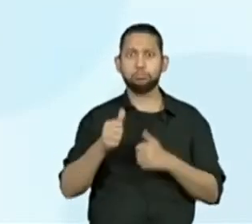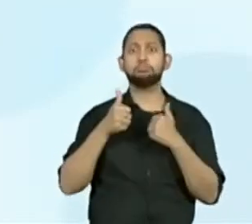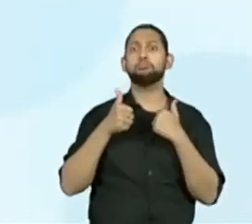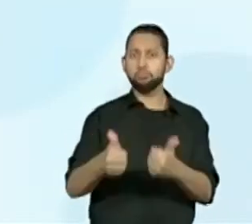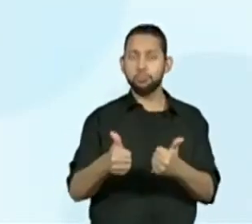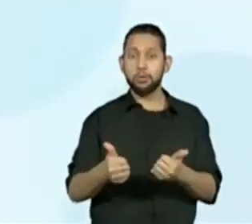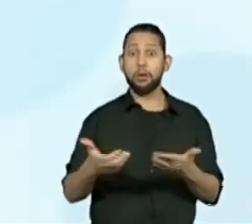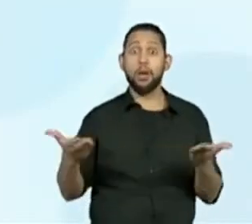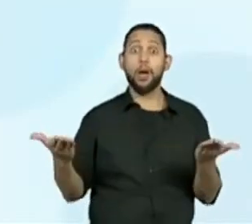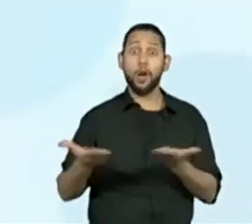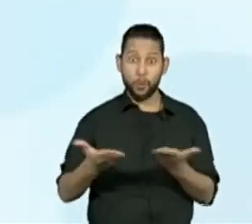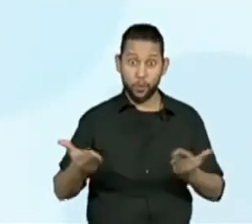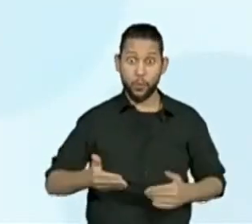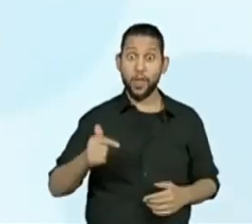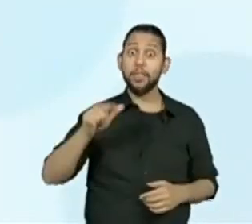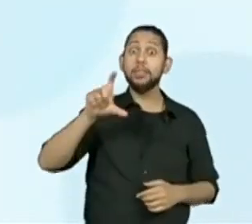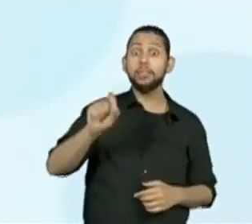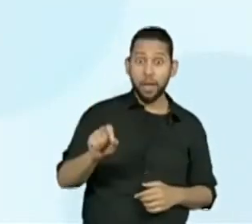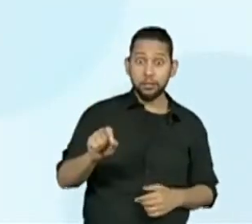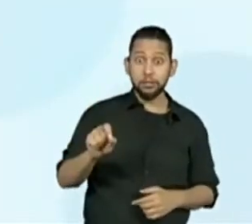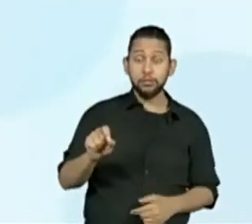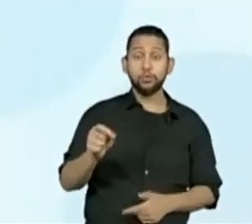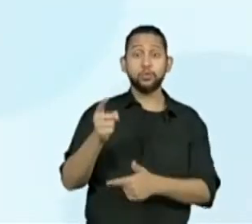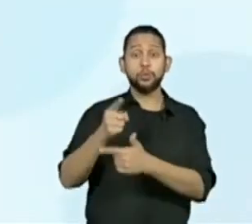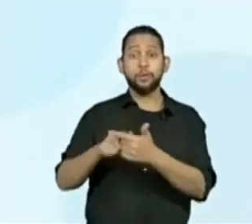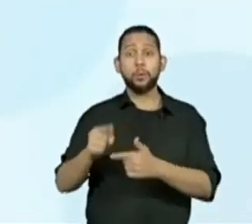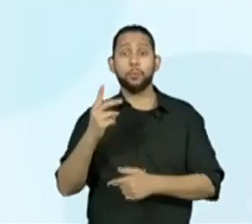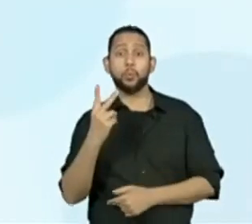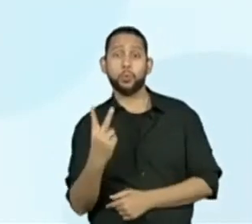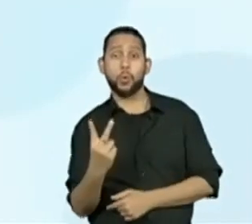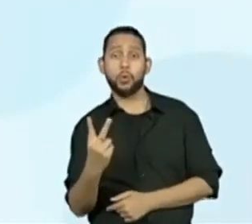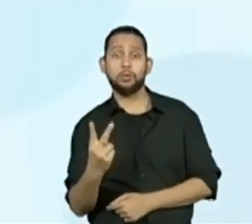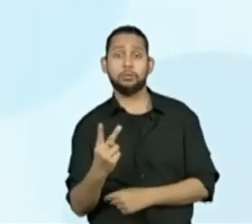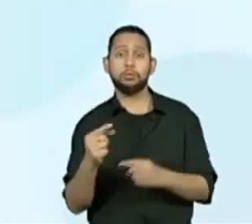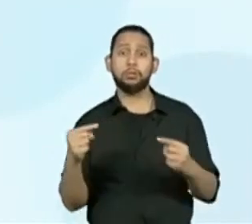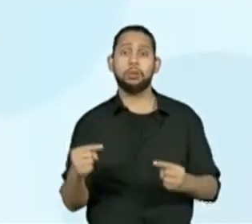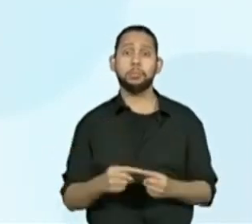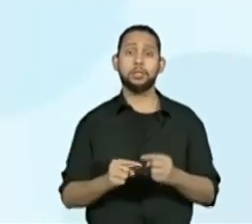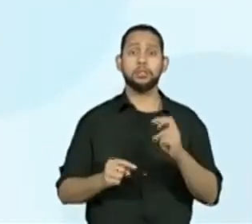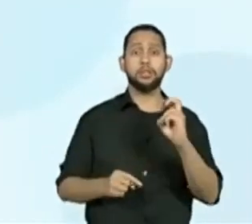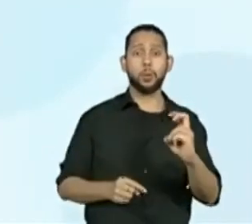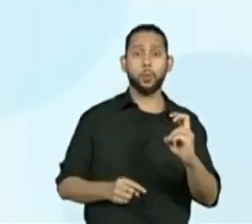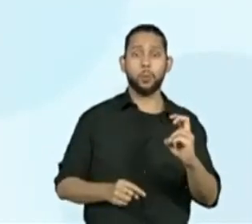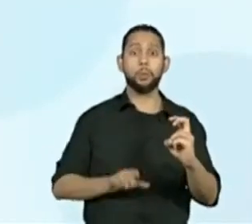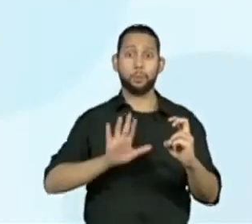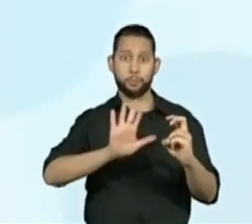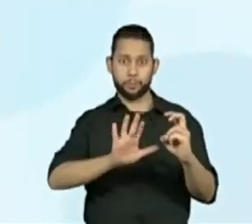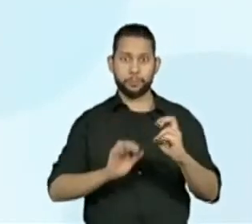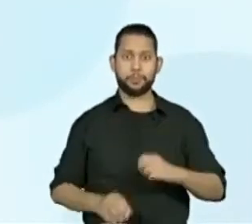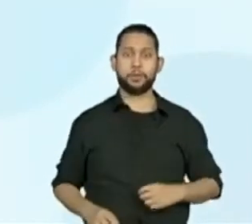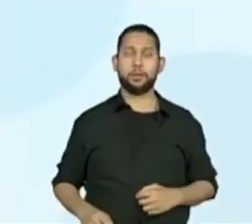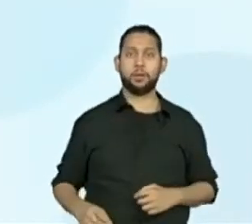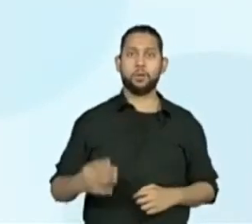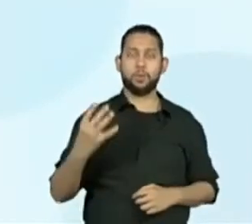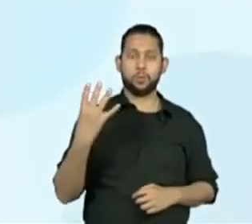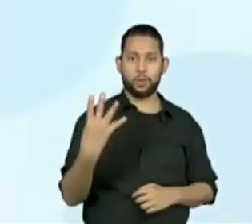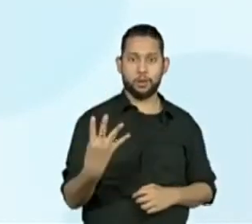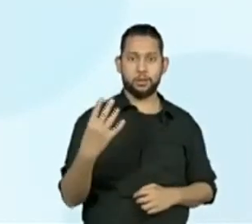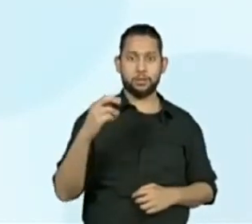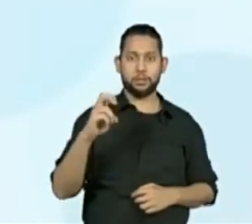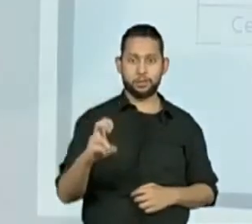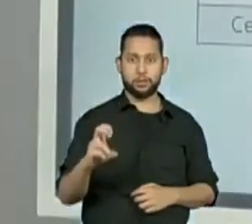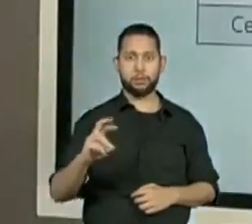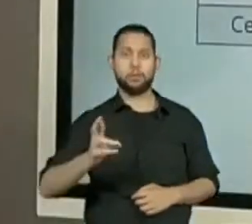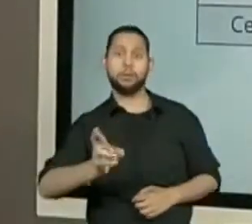de tomate agora você pode dividir por 2 para obter o valor de 5 kg